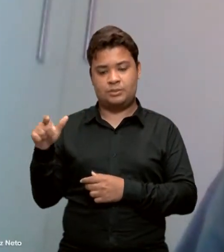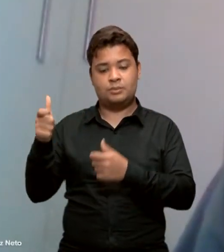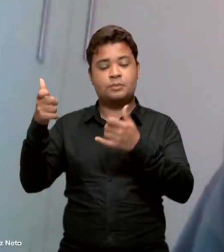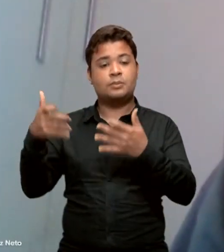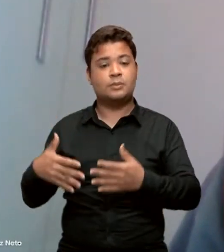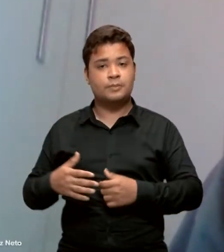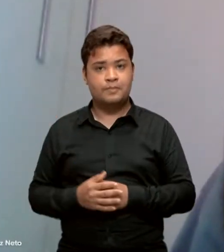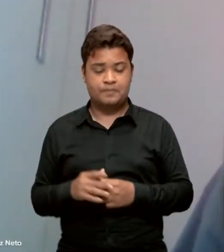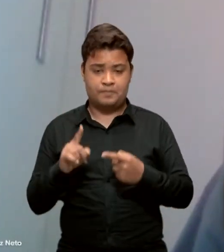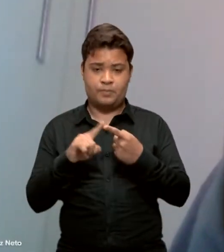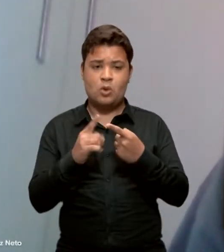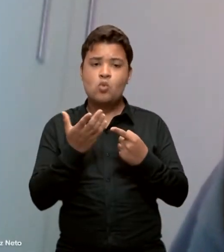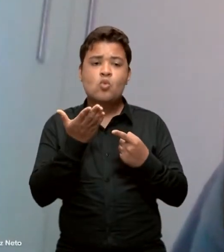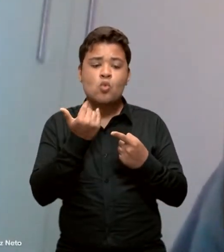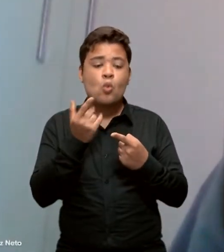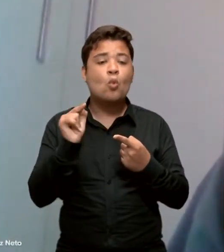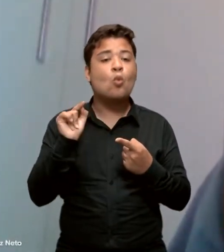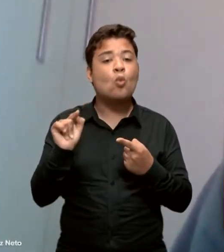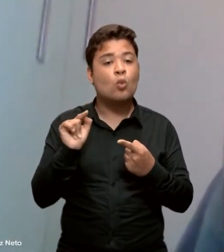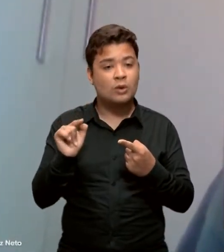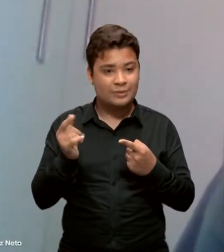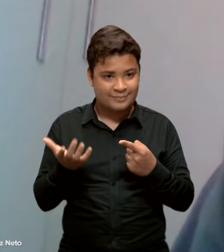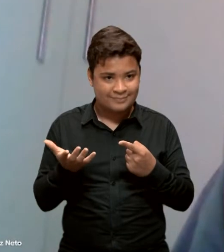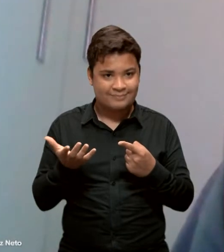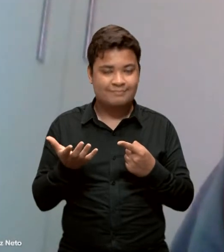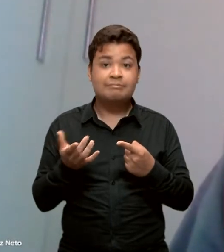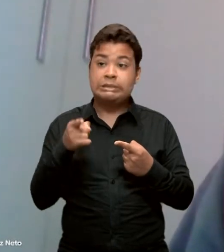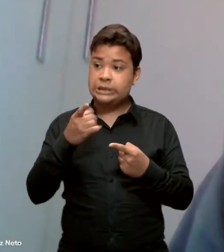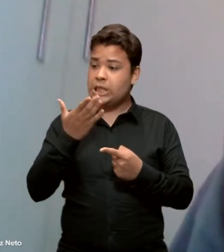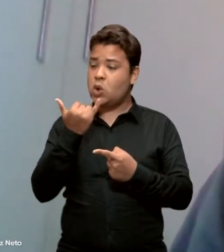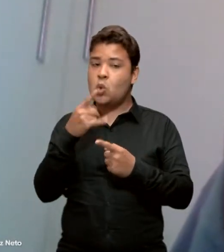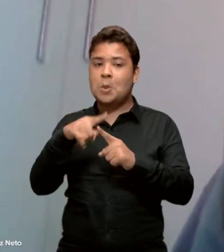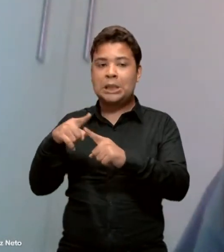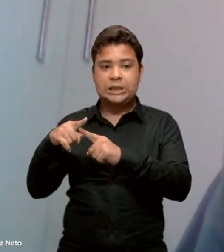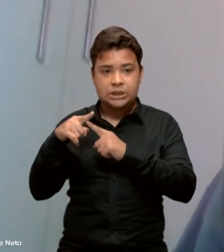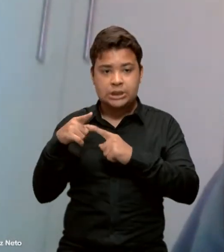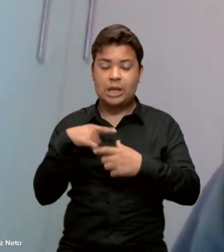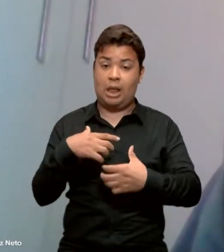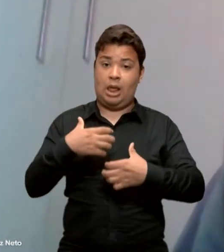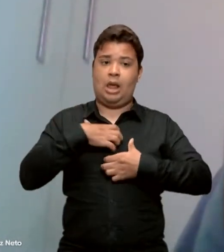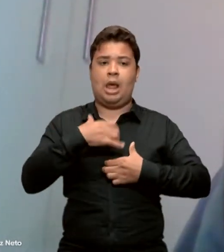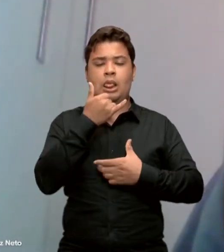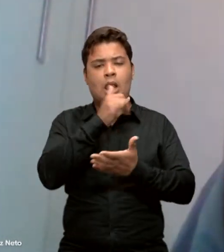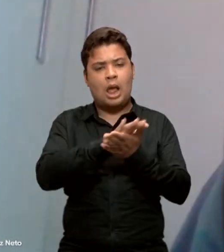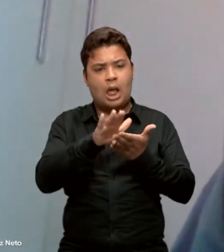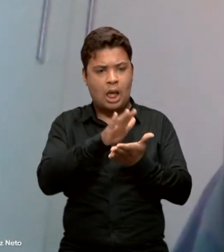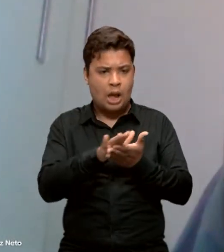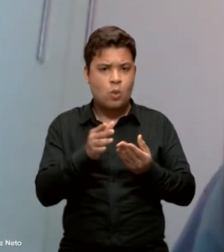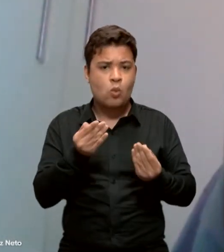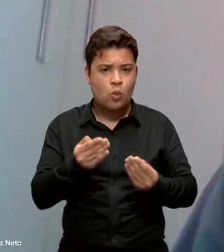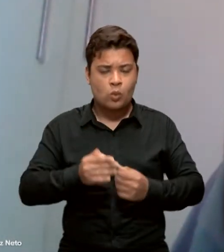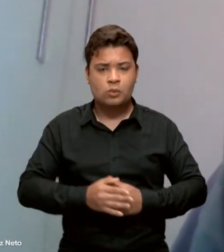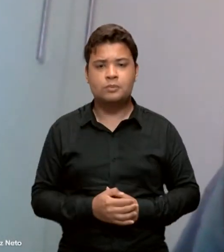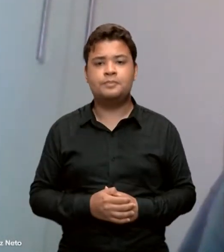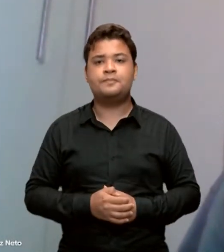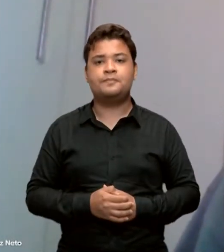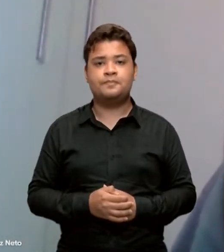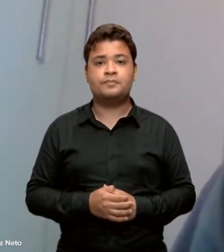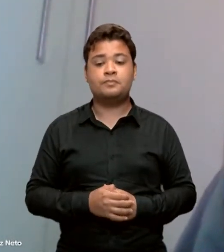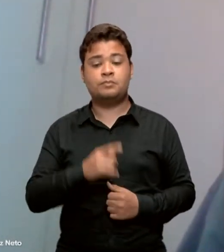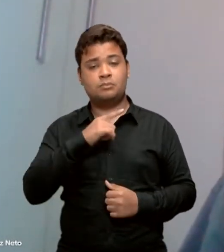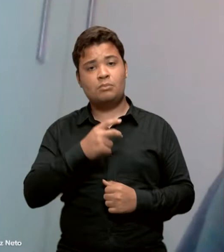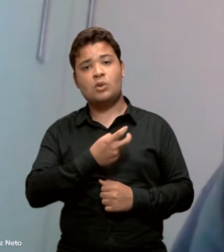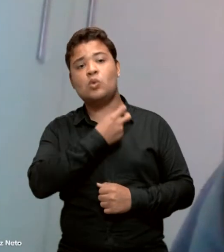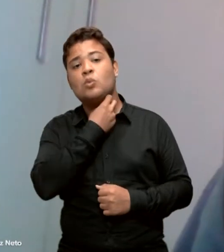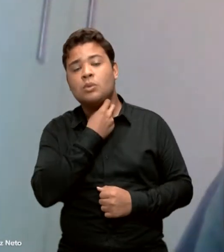fator é a dieta, né? A dieta tem um impacto muito grande sobre o gasto de energia dos morcegos. Então, morcegos com